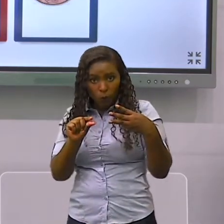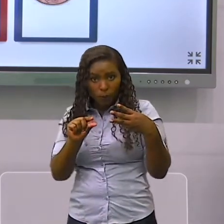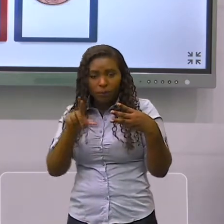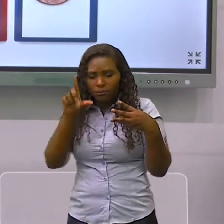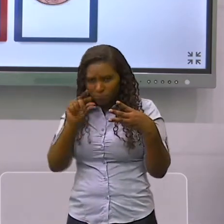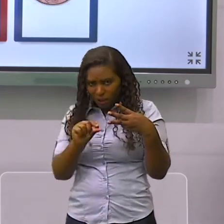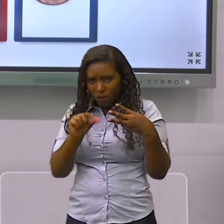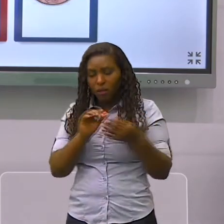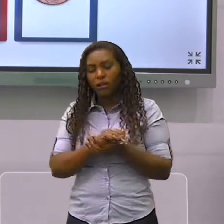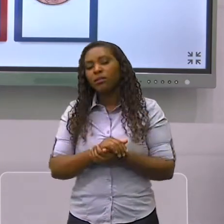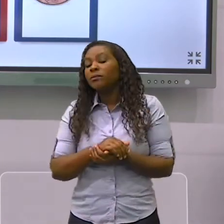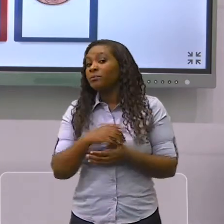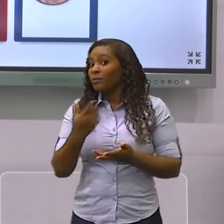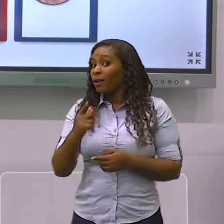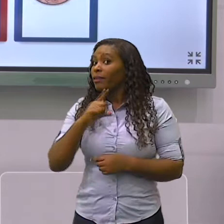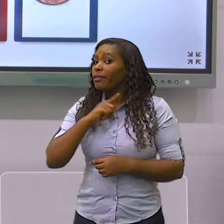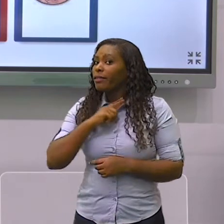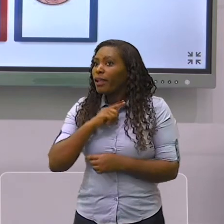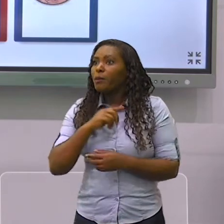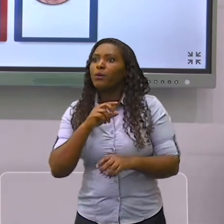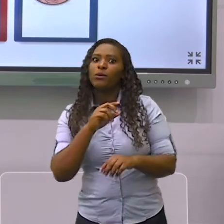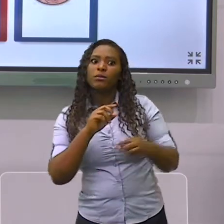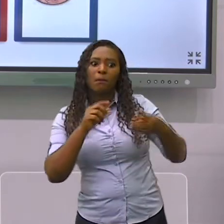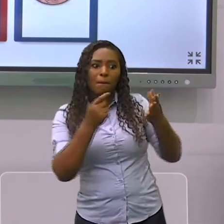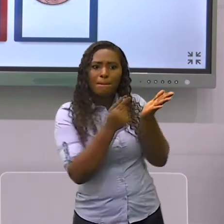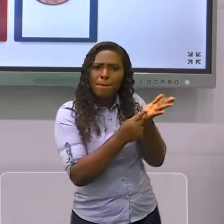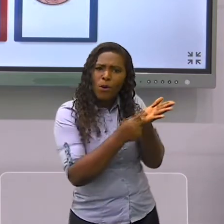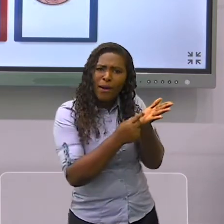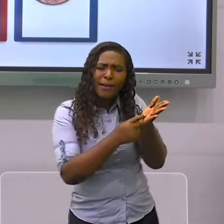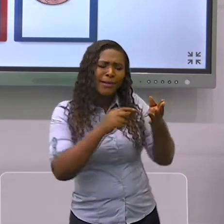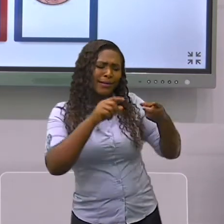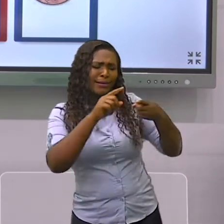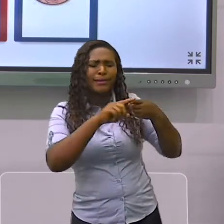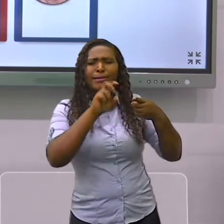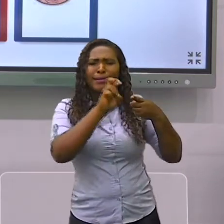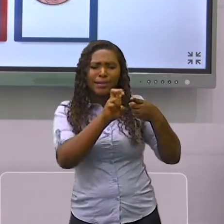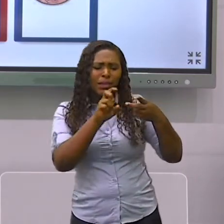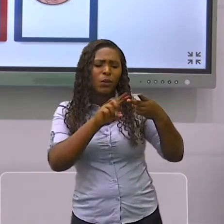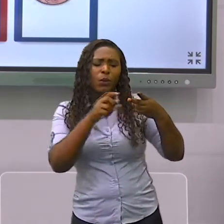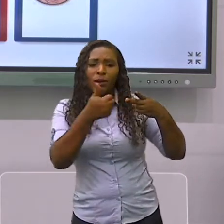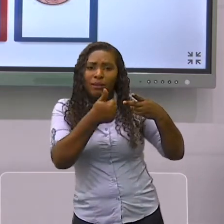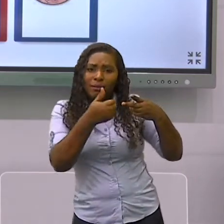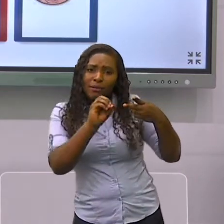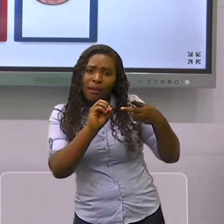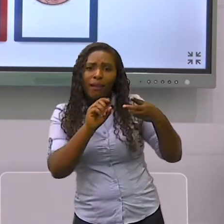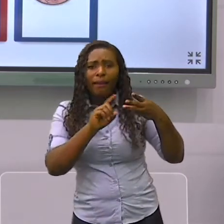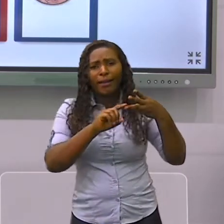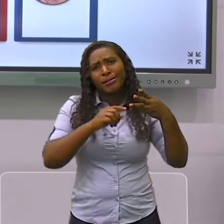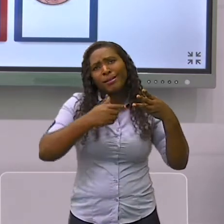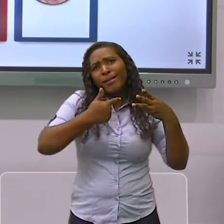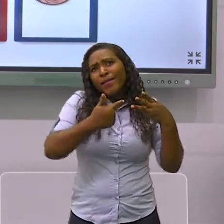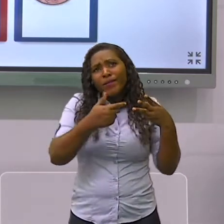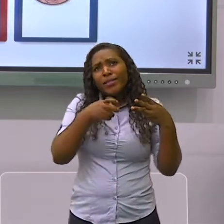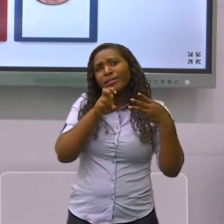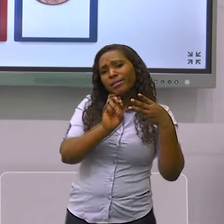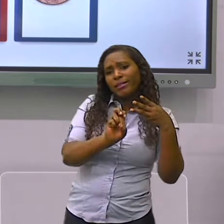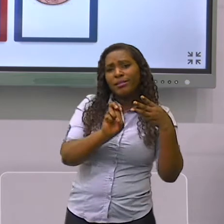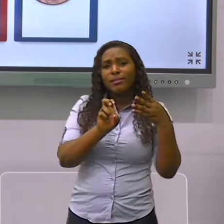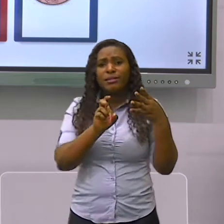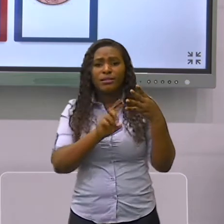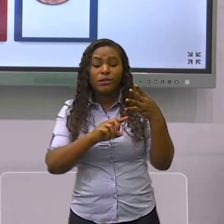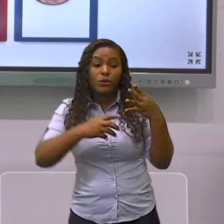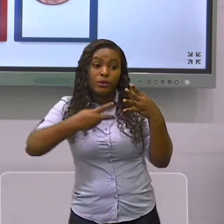possui moedas de 5, moedas de 10, moedas de 25 centavos, de